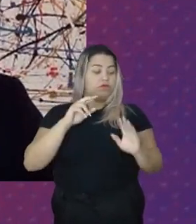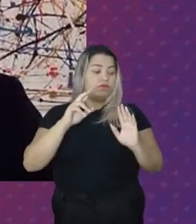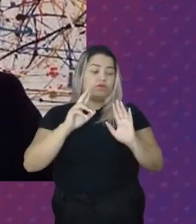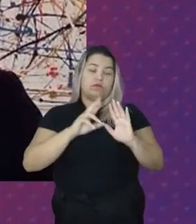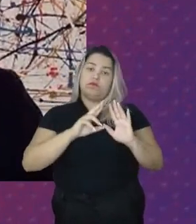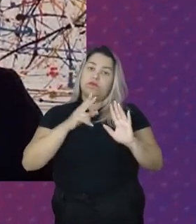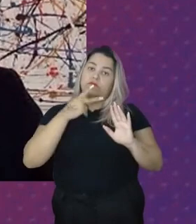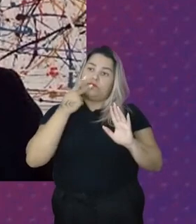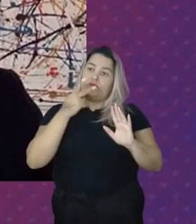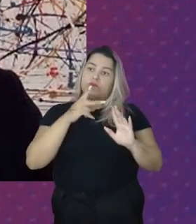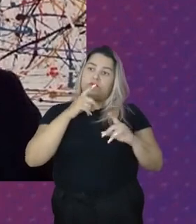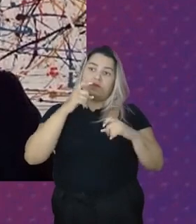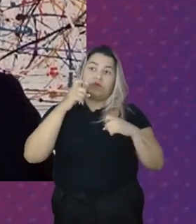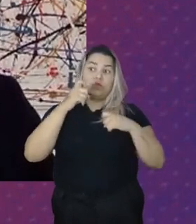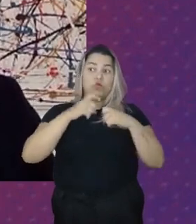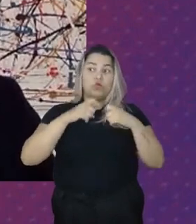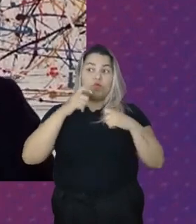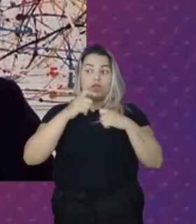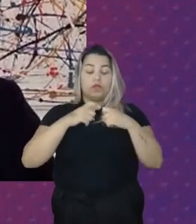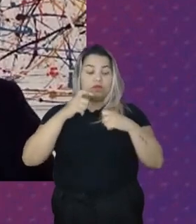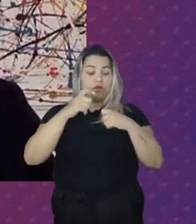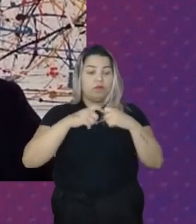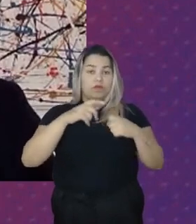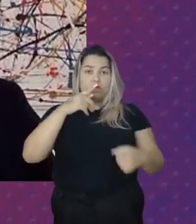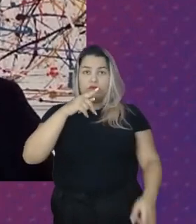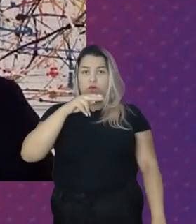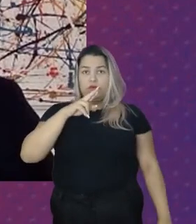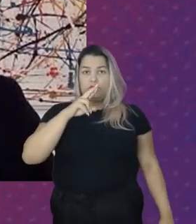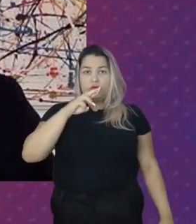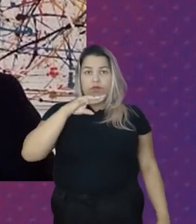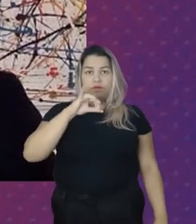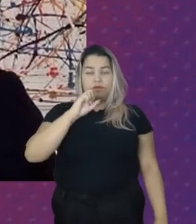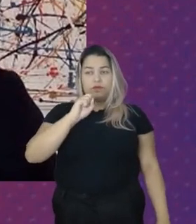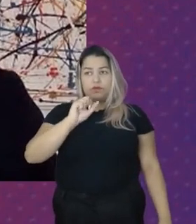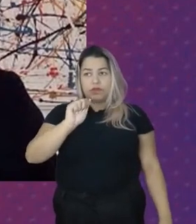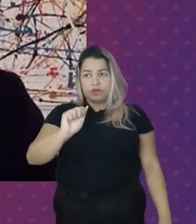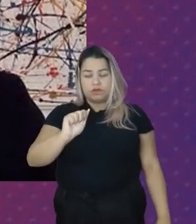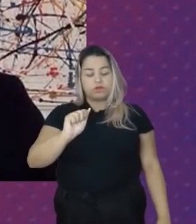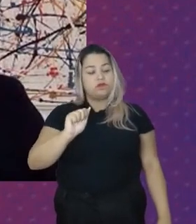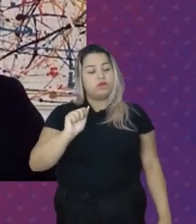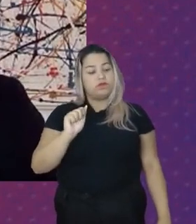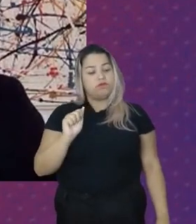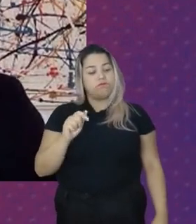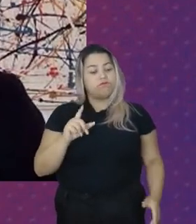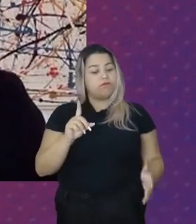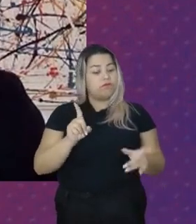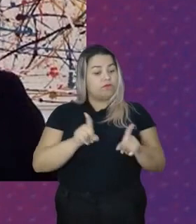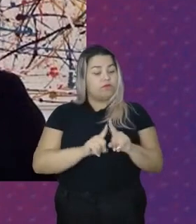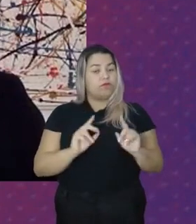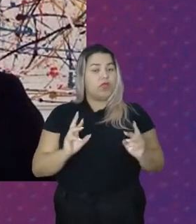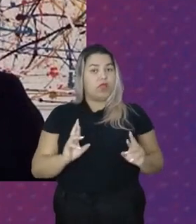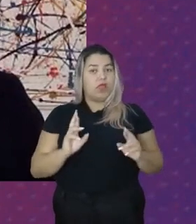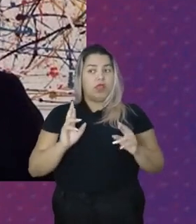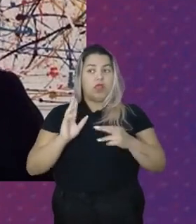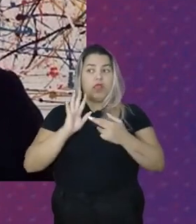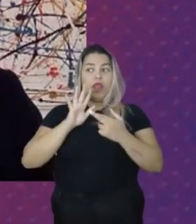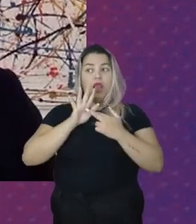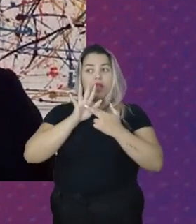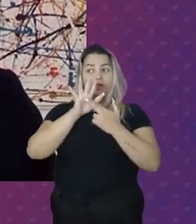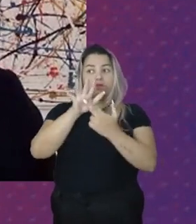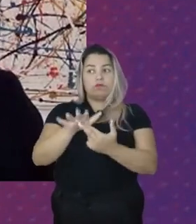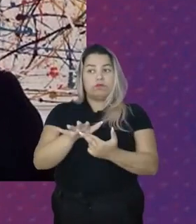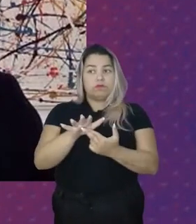rotuladas como sexualmente promíscuas e que, por este motivo, representariam uma